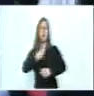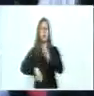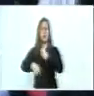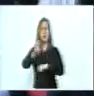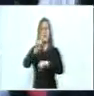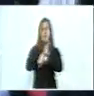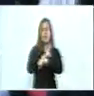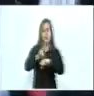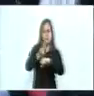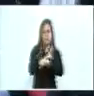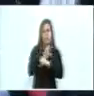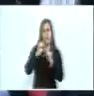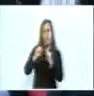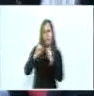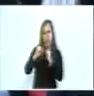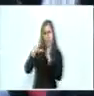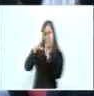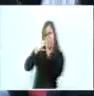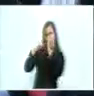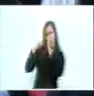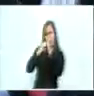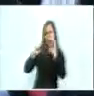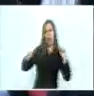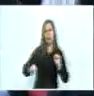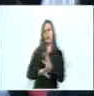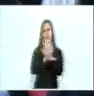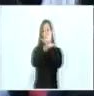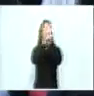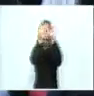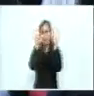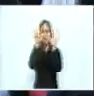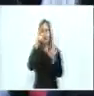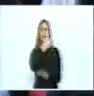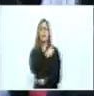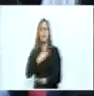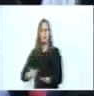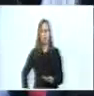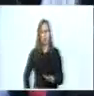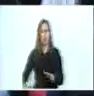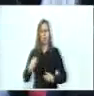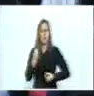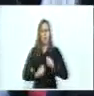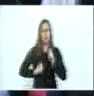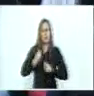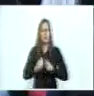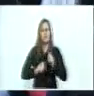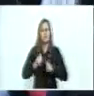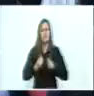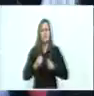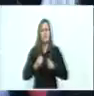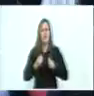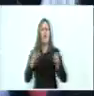Viçosa seja referência no quesito de transparência pública, como é fático aos termos agora nesta